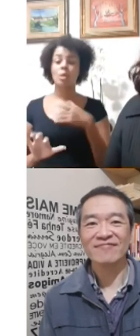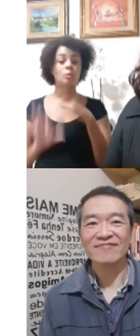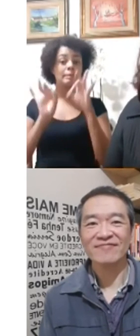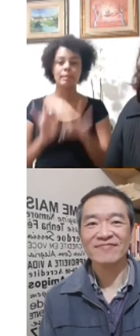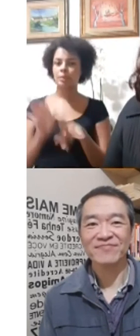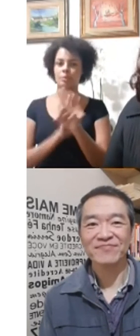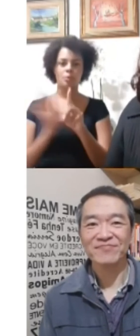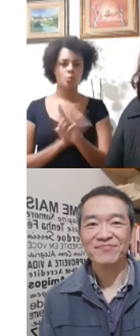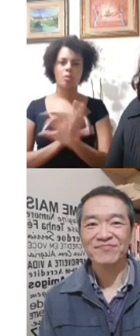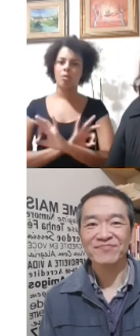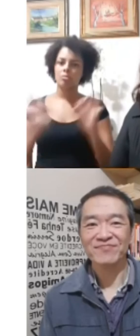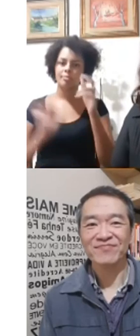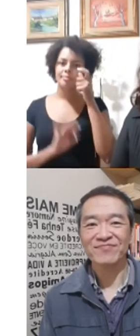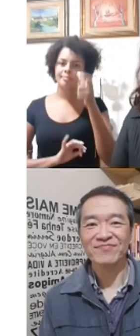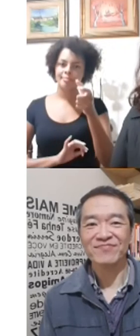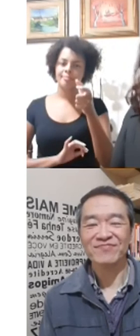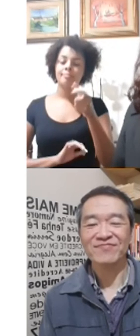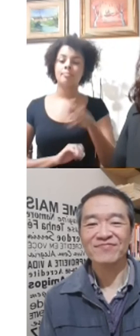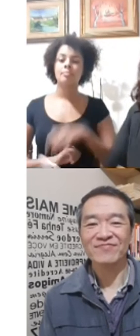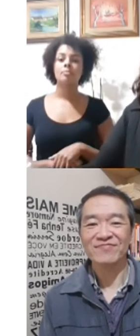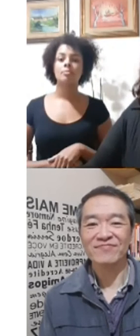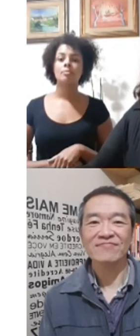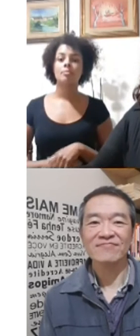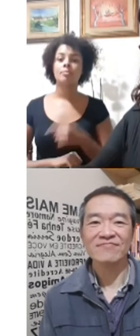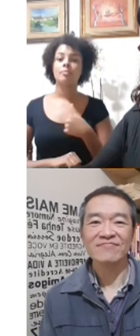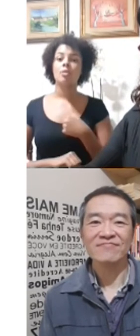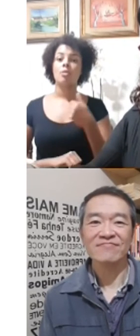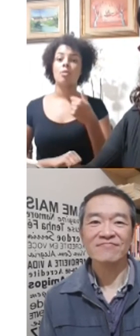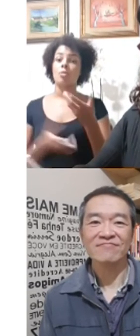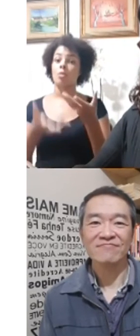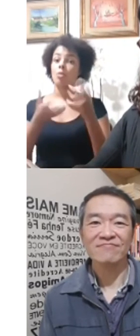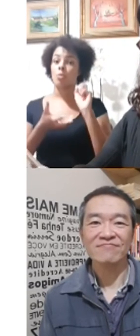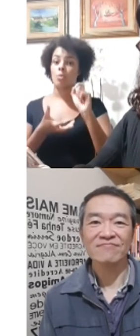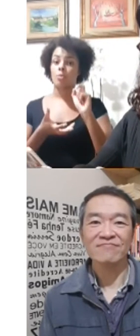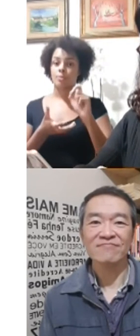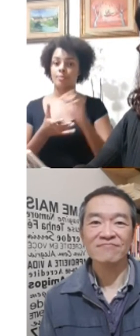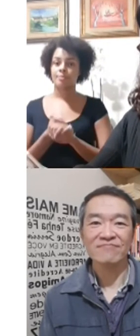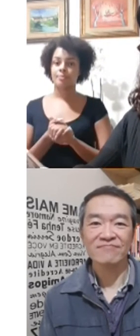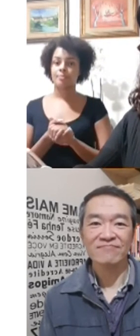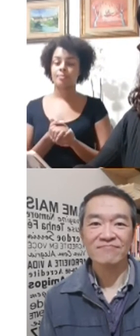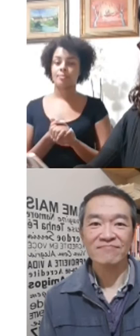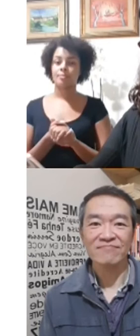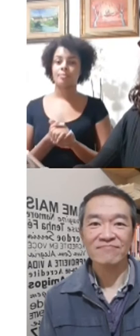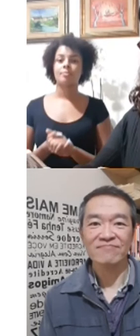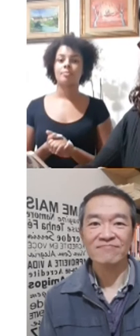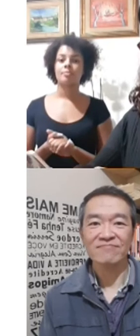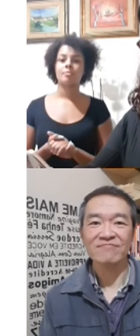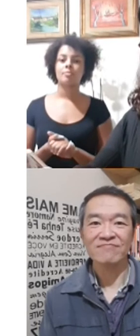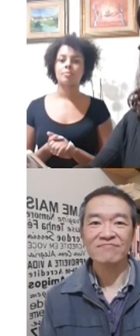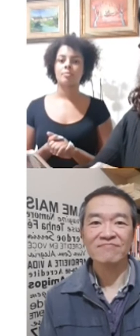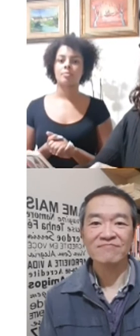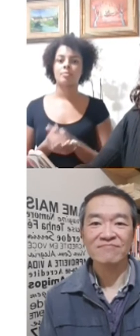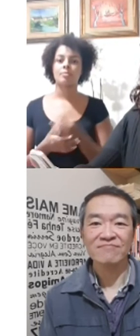as perguntas são interessantes também. Eu vou fazer o seguinte: eu vou dar uma passada com você em